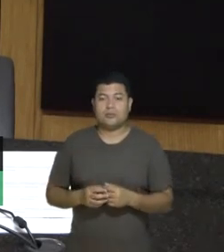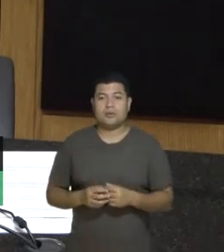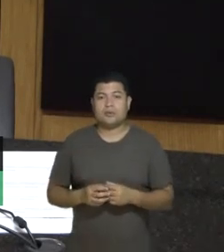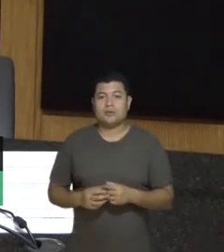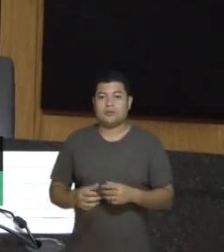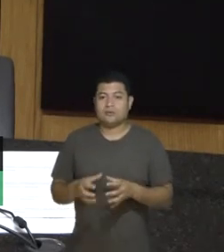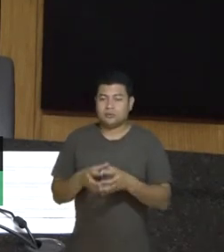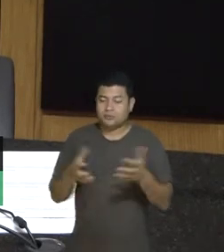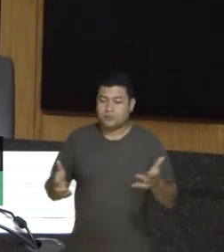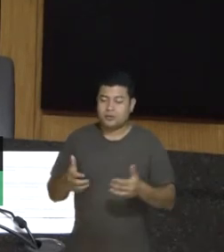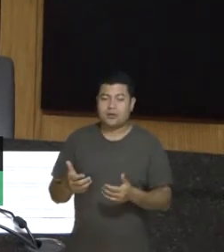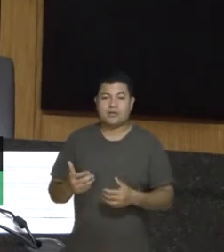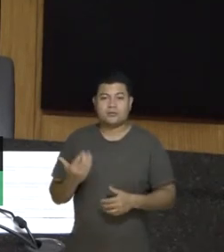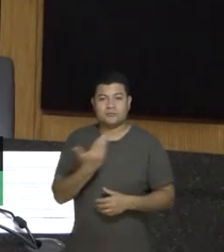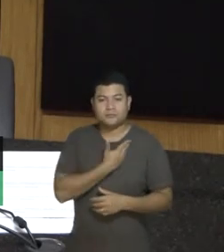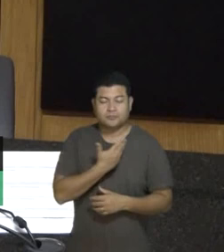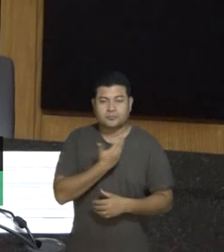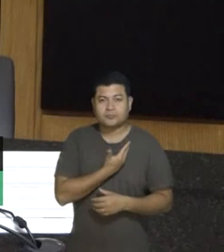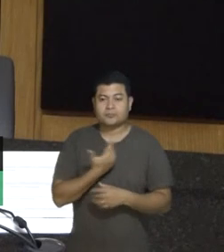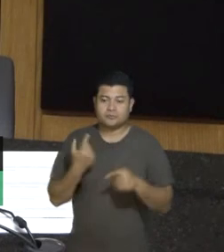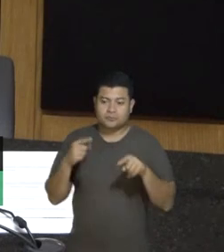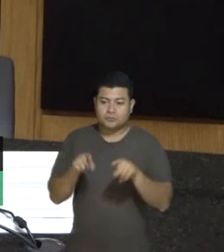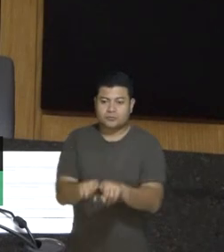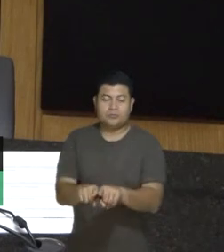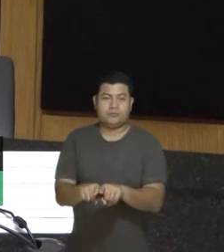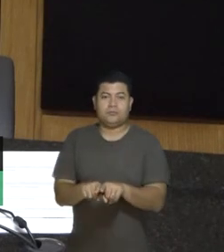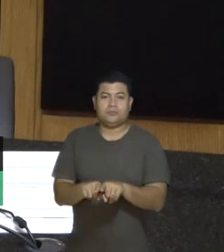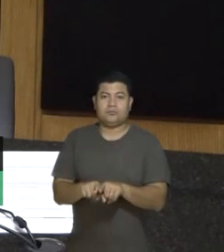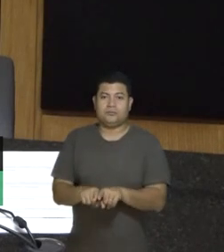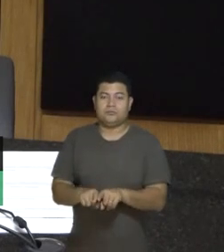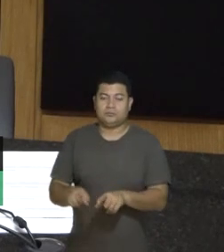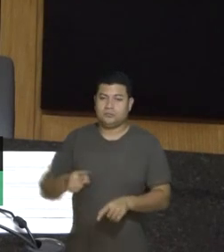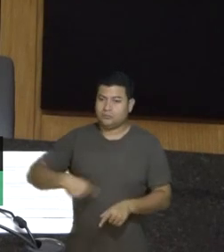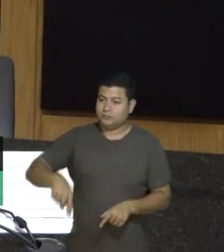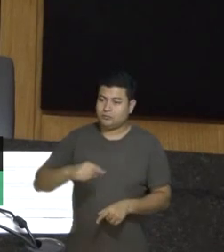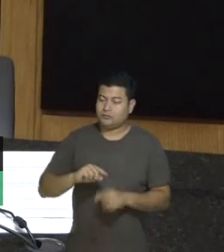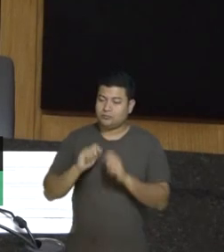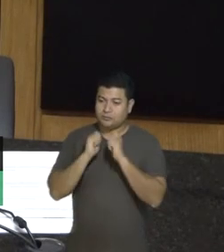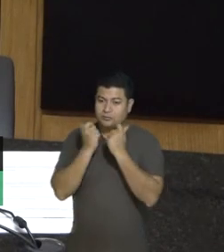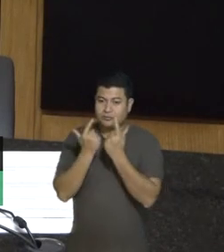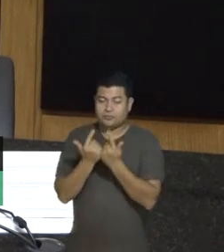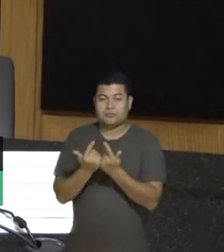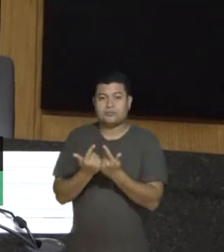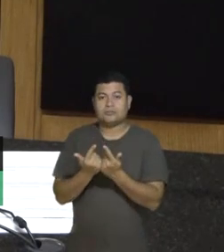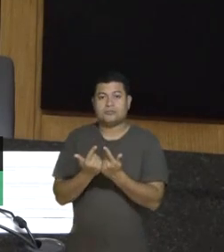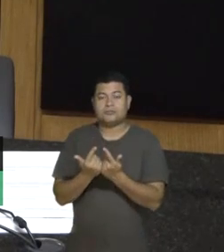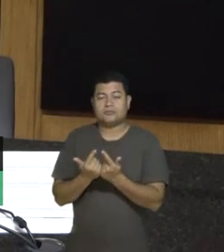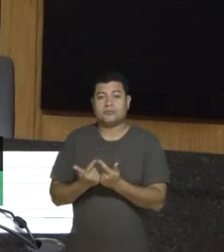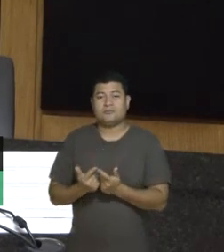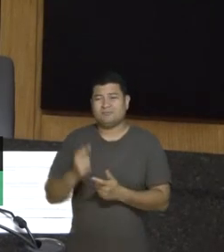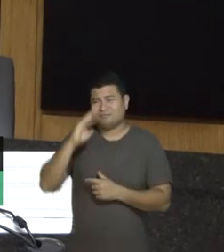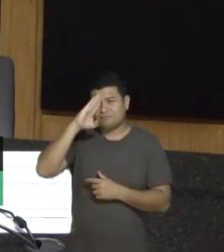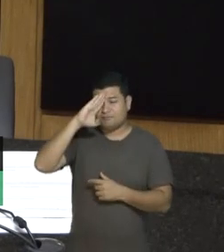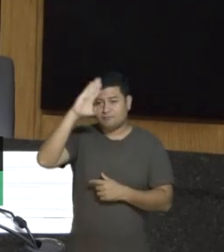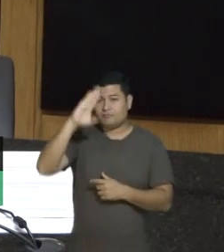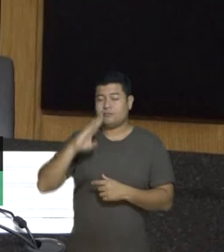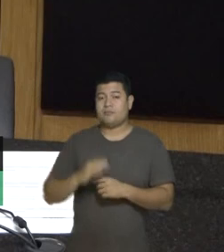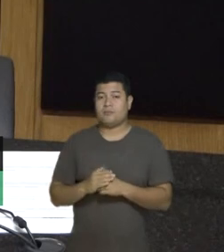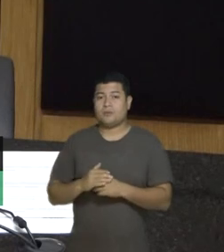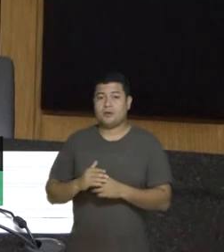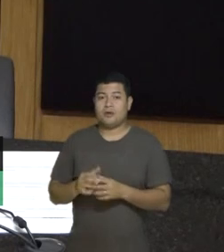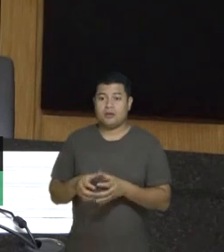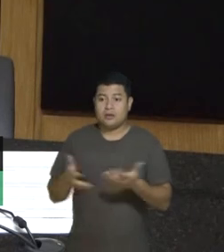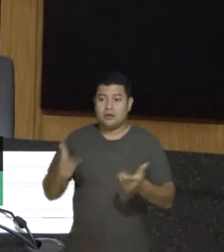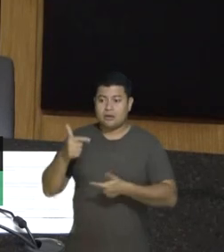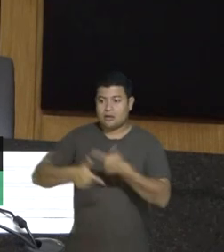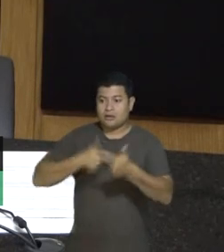grande companheiro, um grande parceiro aqui na nossa Assembleia Legislativa, mas principalmente pelo seu grande trabalho que o senhor